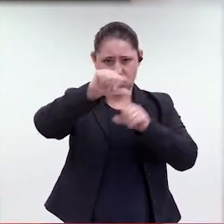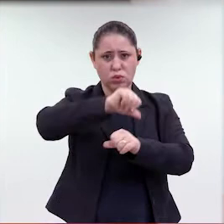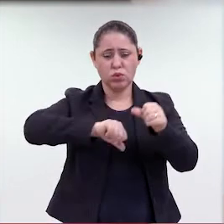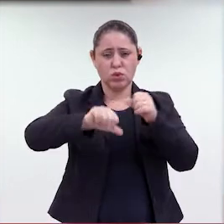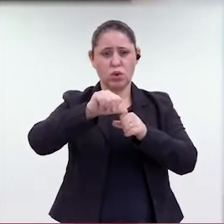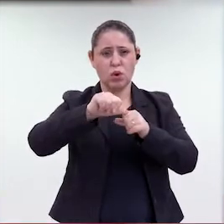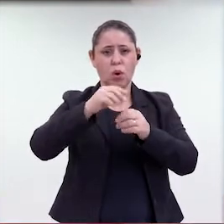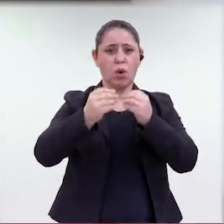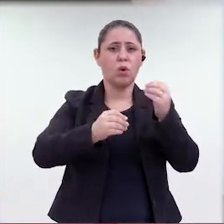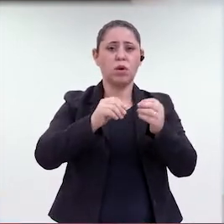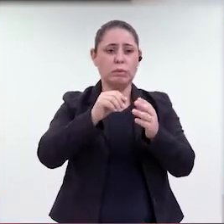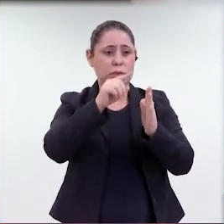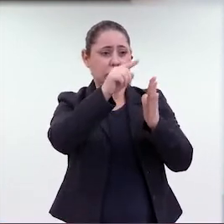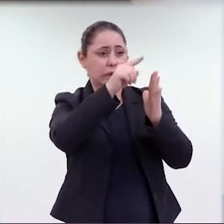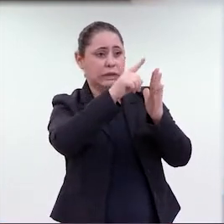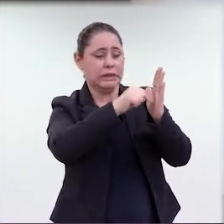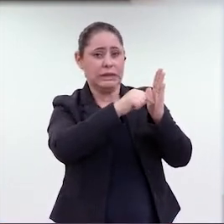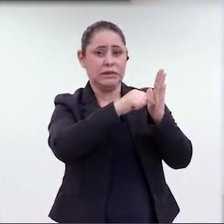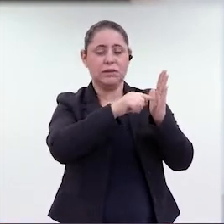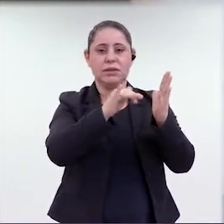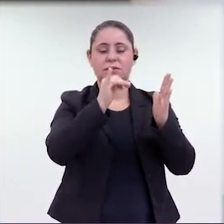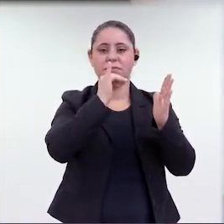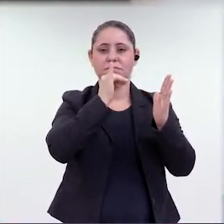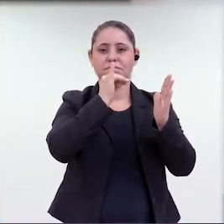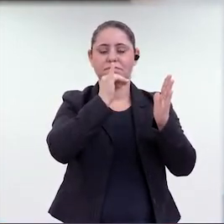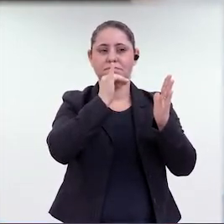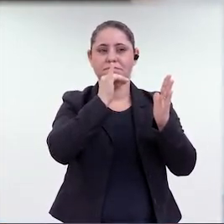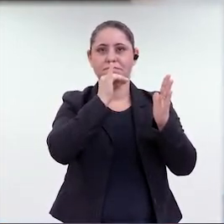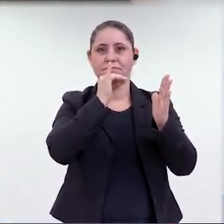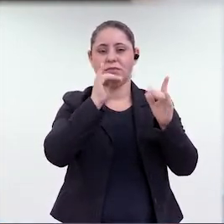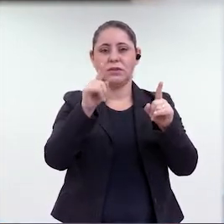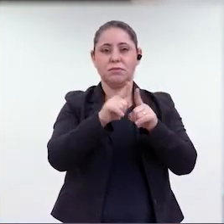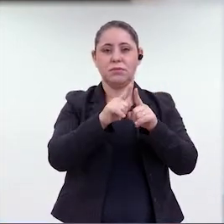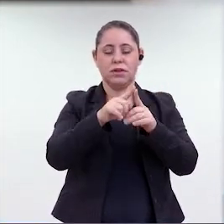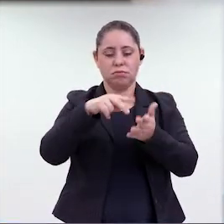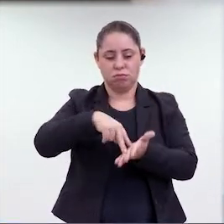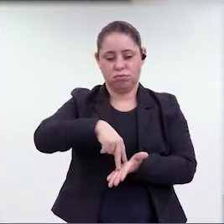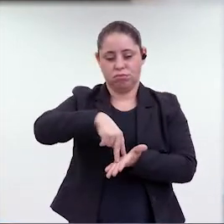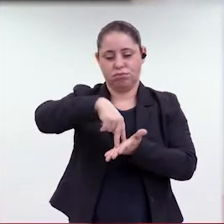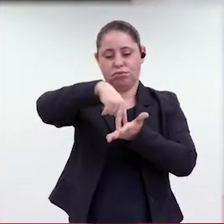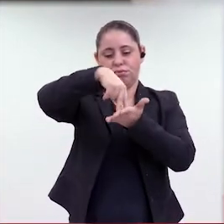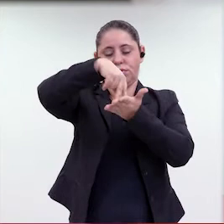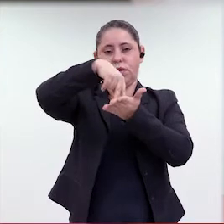apertar os botões quando vocês vão entrar num elevador.